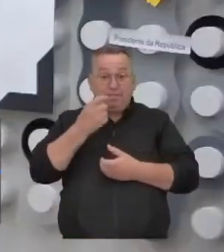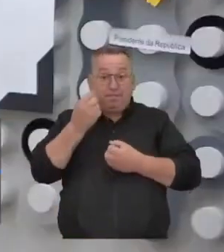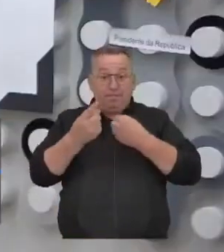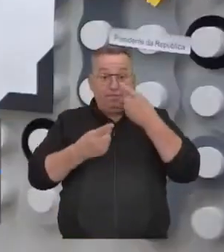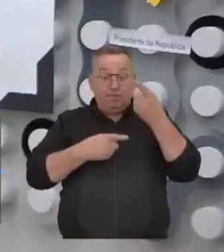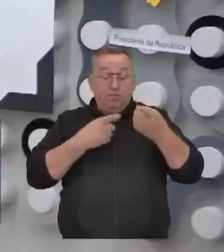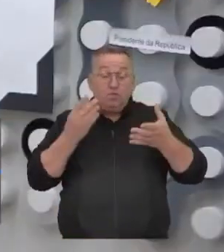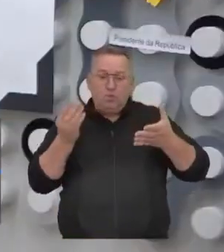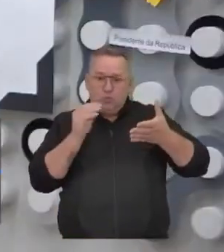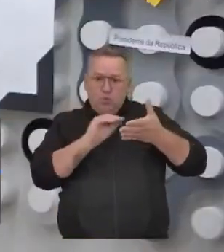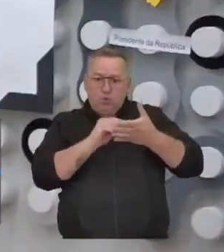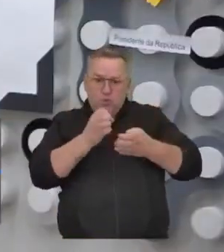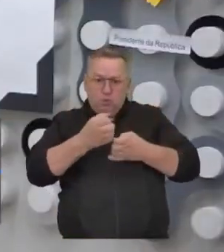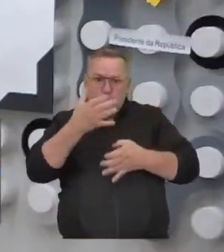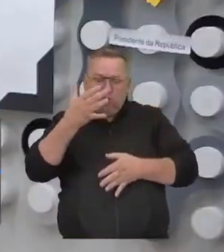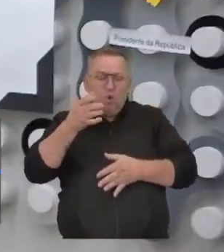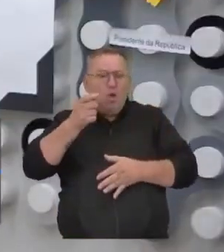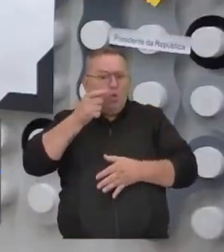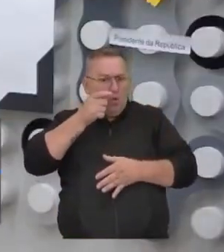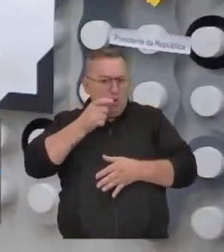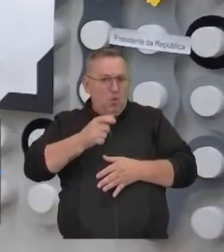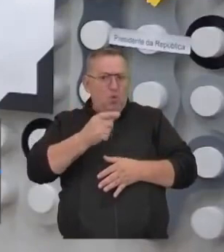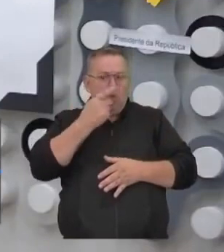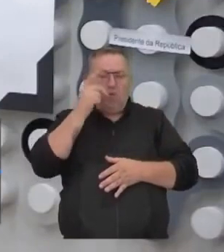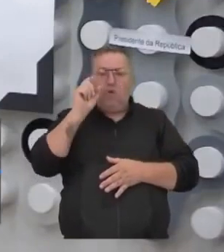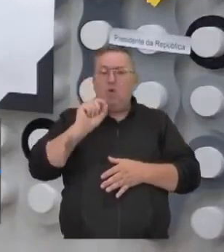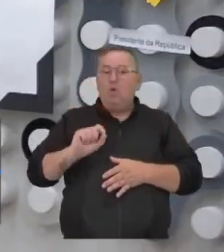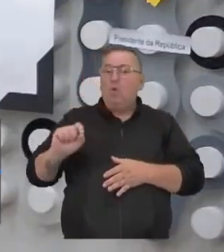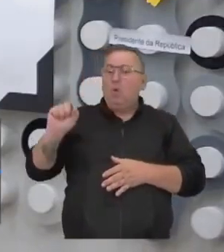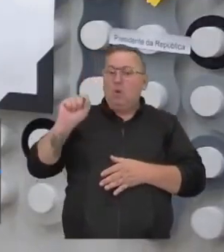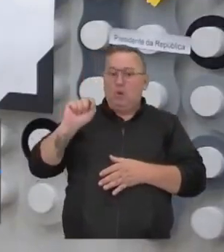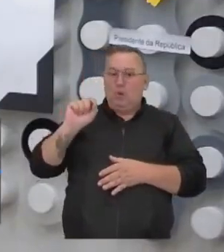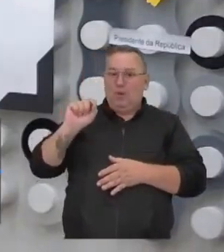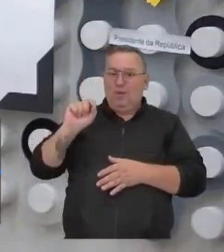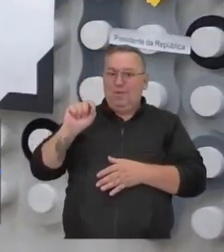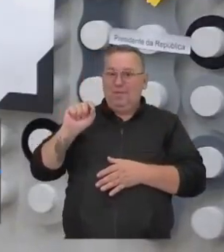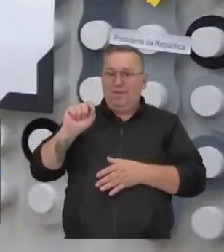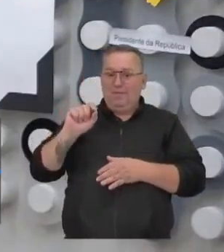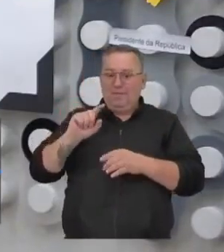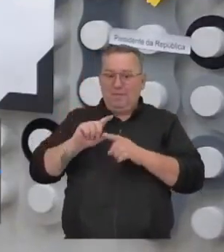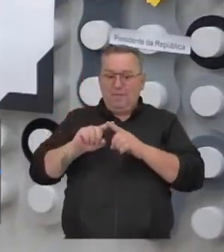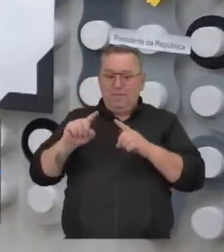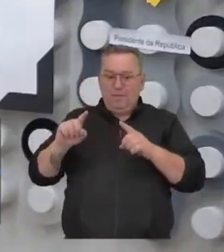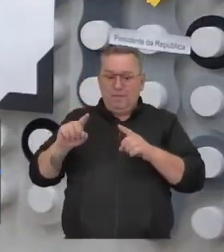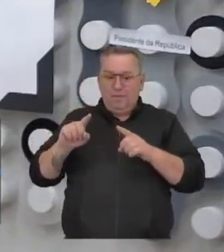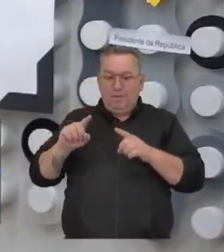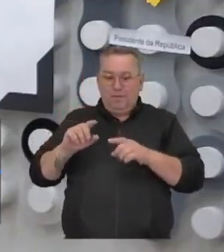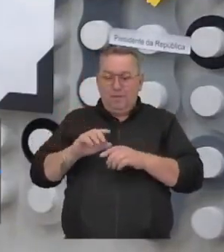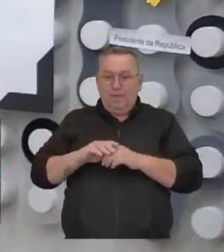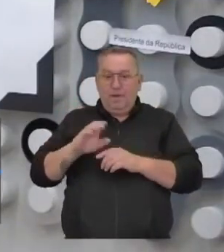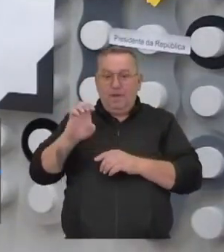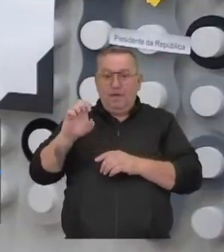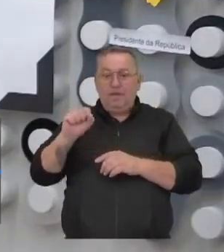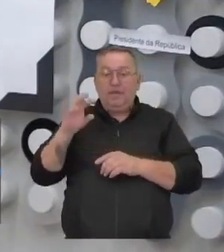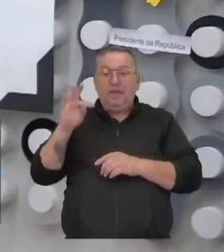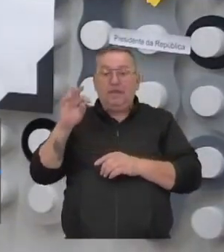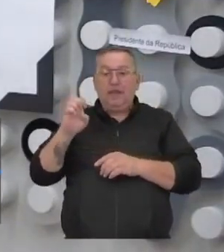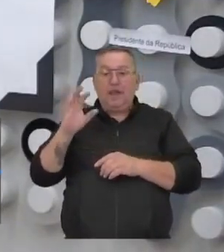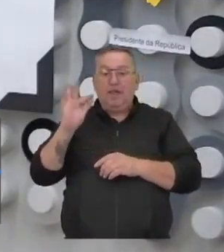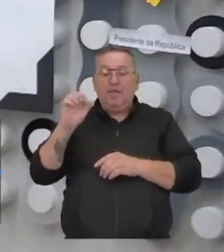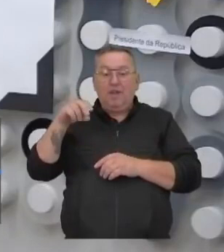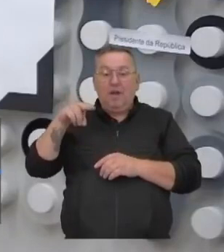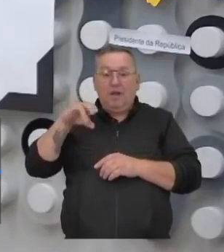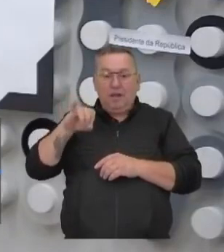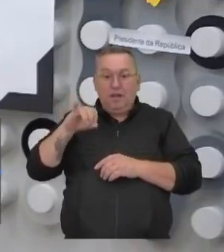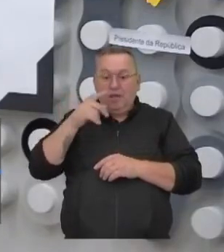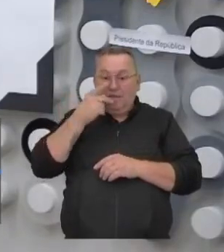comentários interessantes aqui que falaram o seguinte, ó. A Stephanie Dias, acredito eu, ela